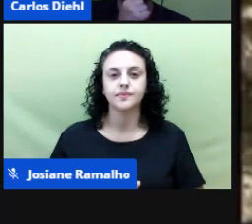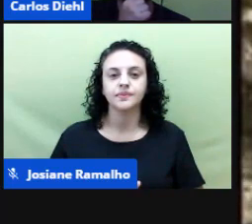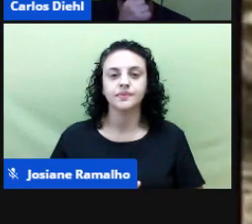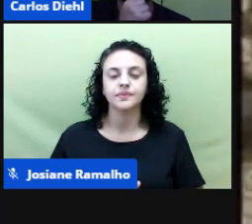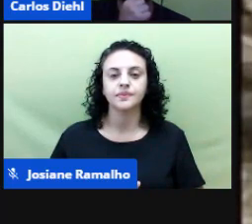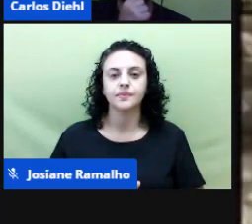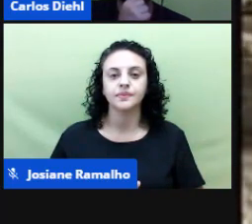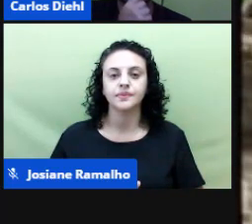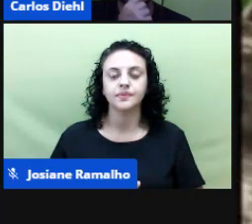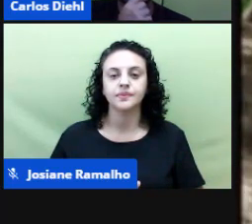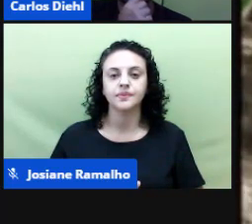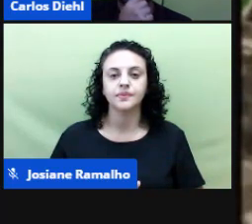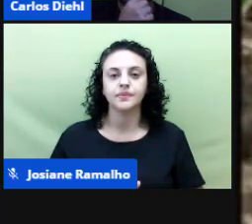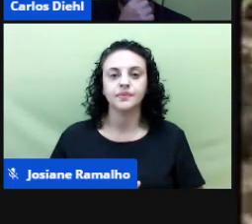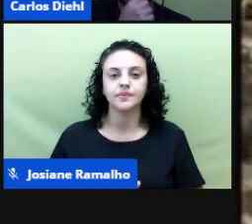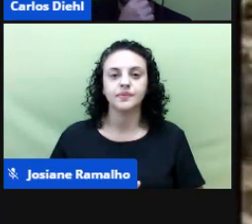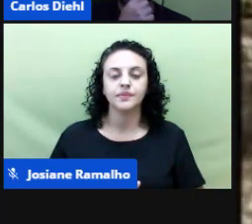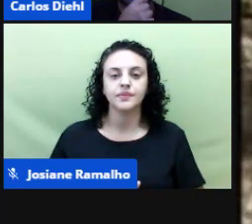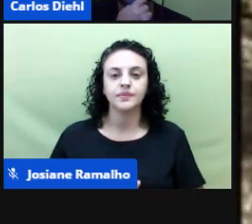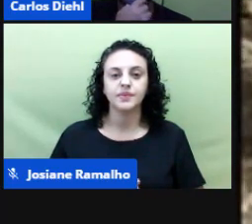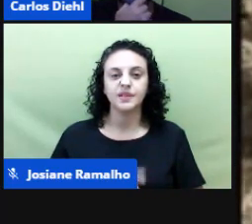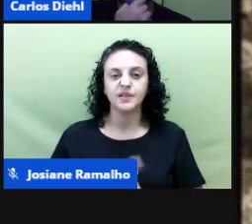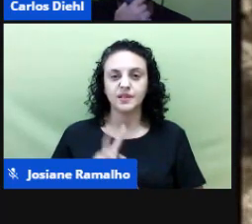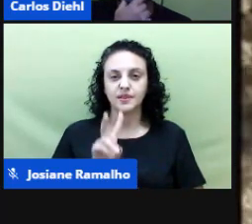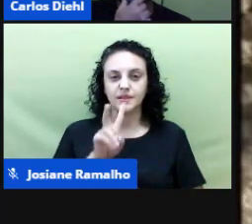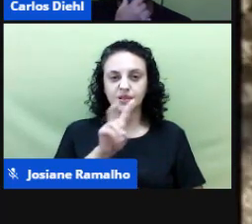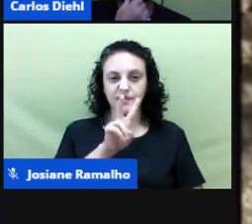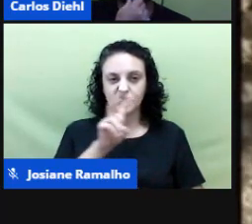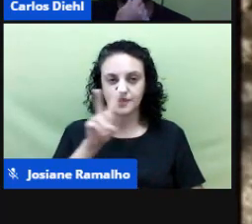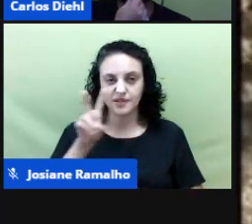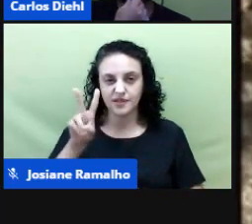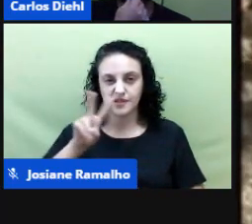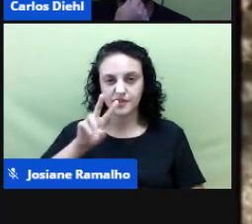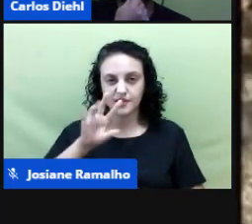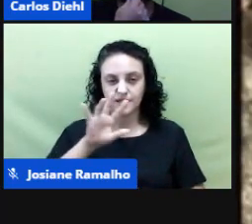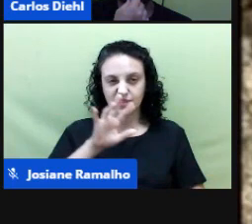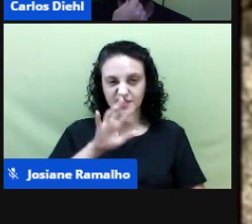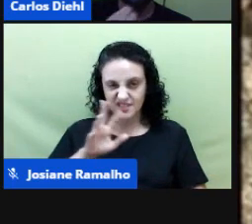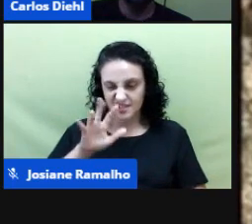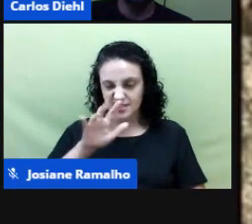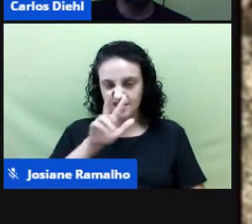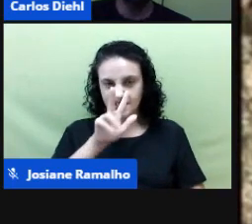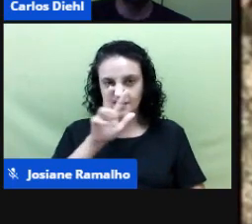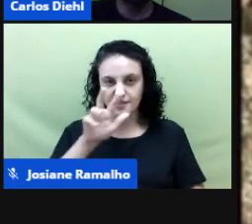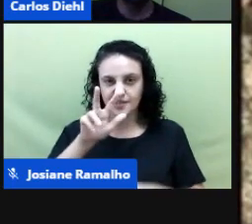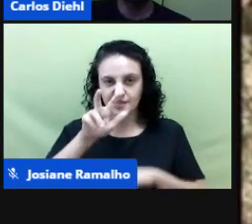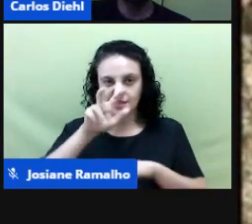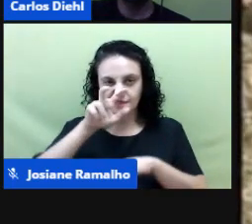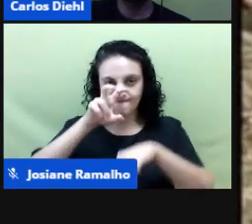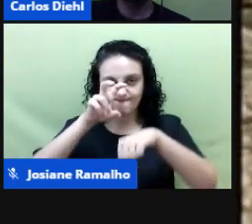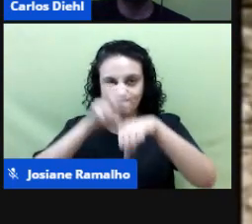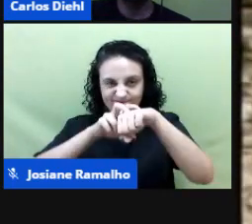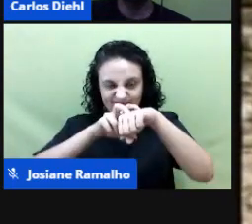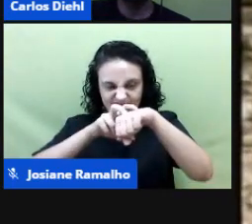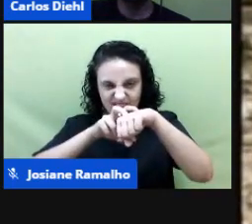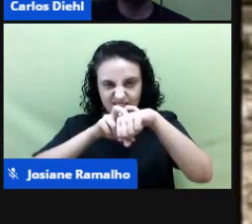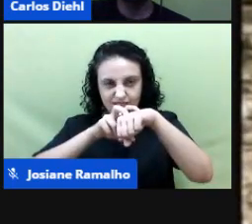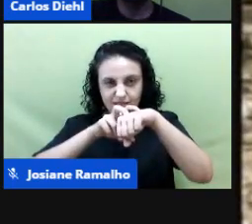Com um ataque vertical, as presas afiadas penetram o corpo da vítima e uma dosagem exata de veneno é